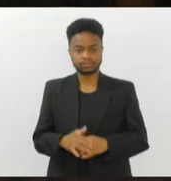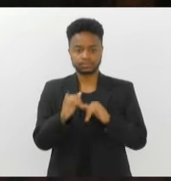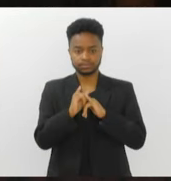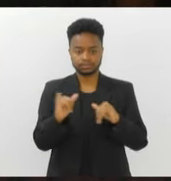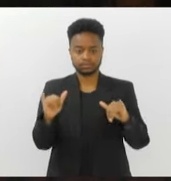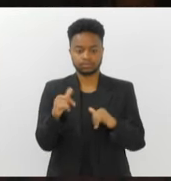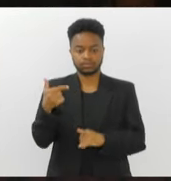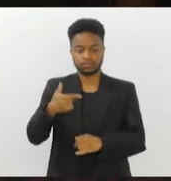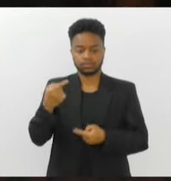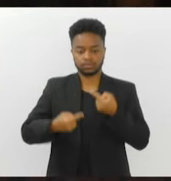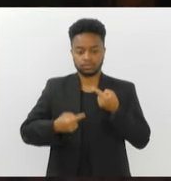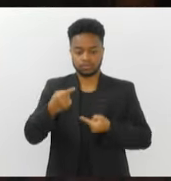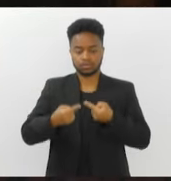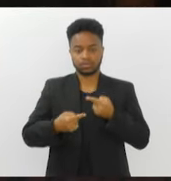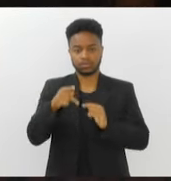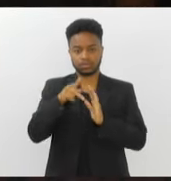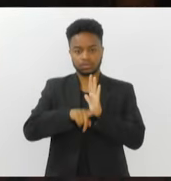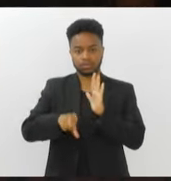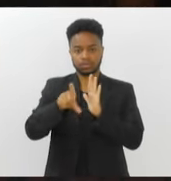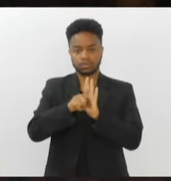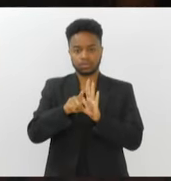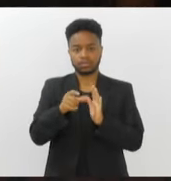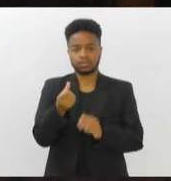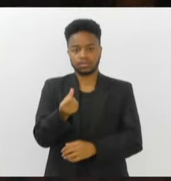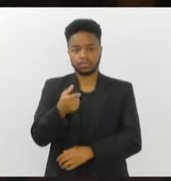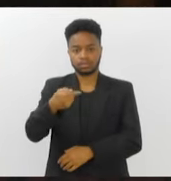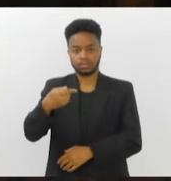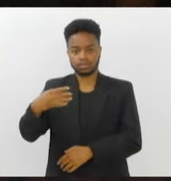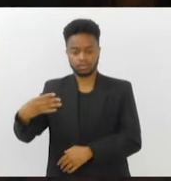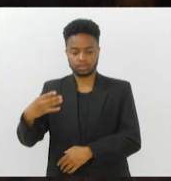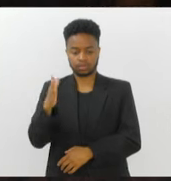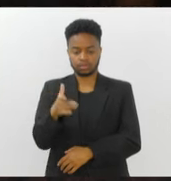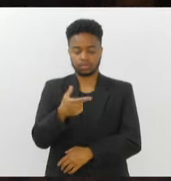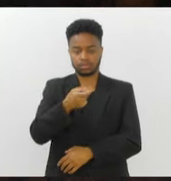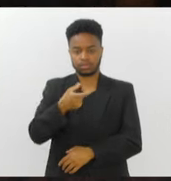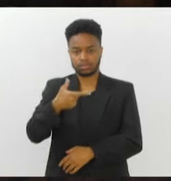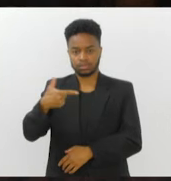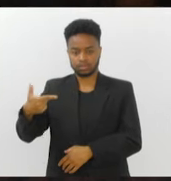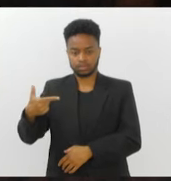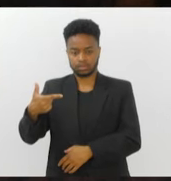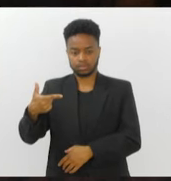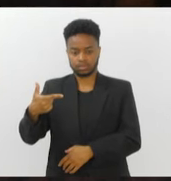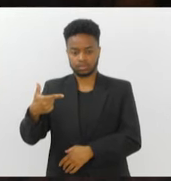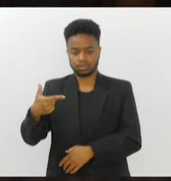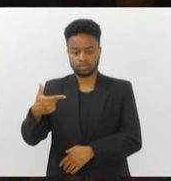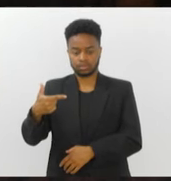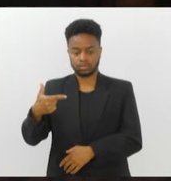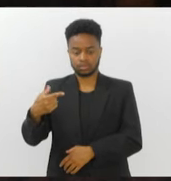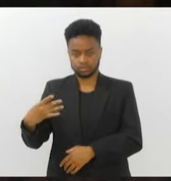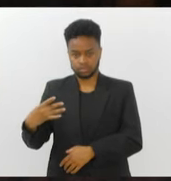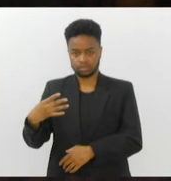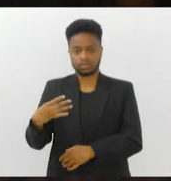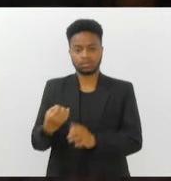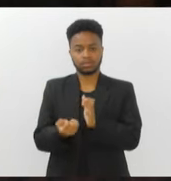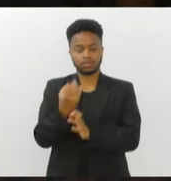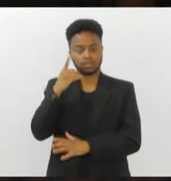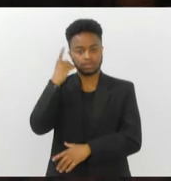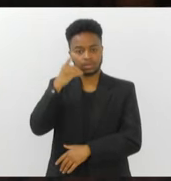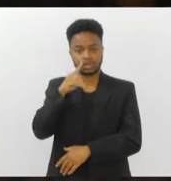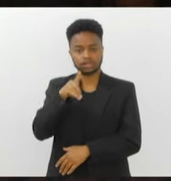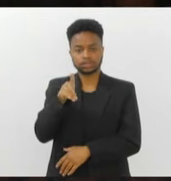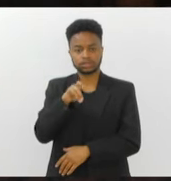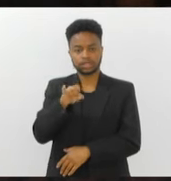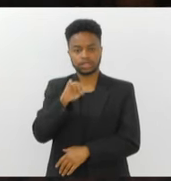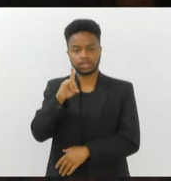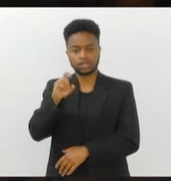Anuncio, em segunda discussão, projeto de lei número 674 de 2023, de autoria da deputada Zeidan,